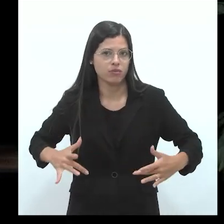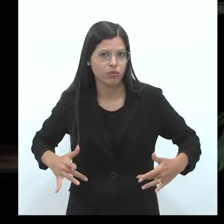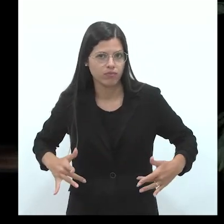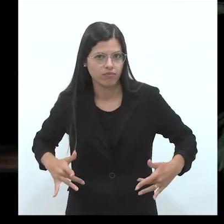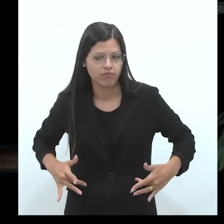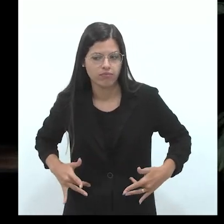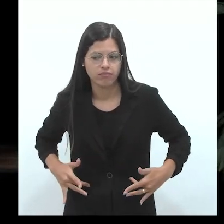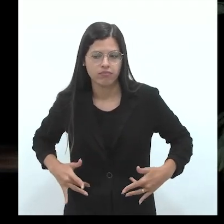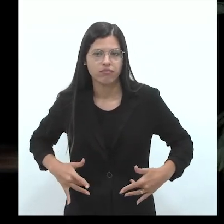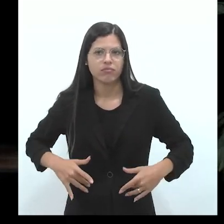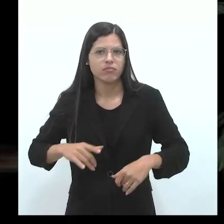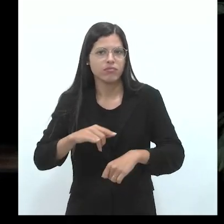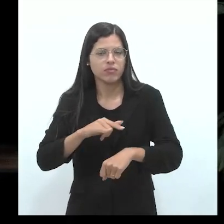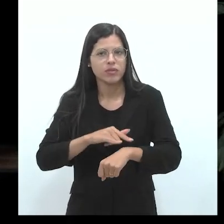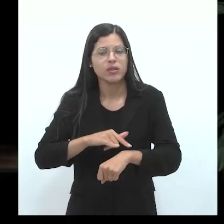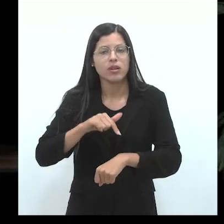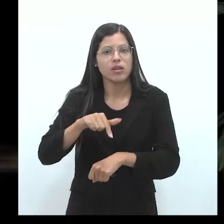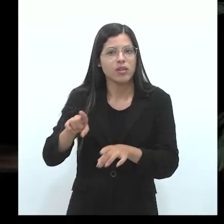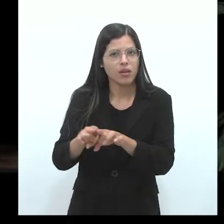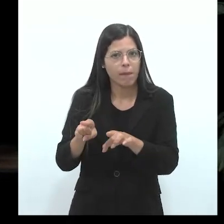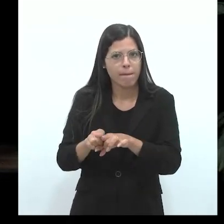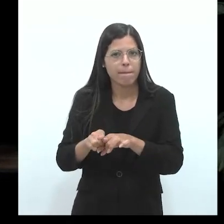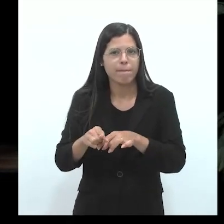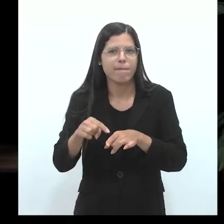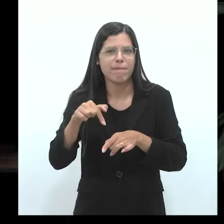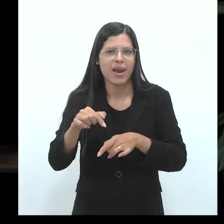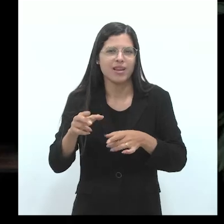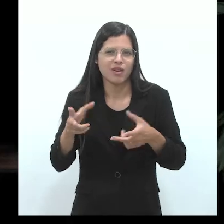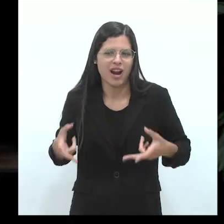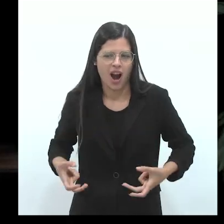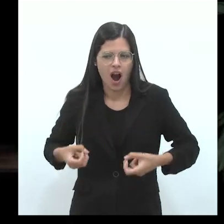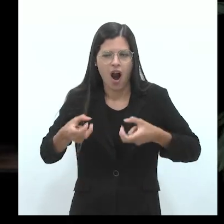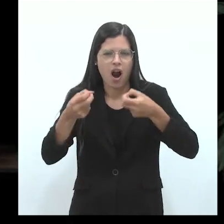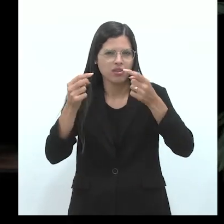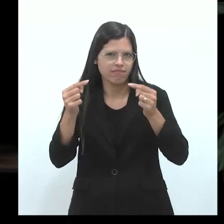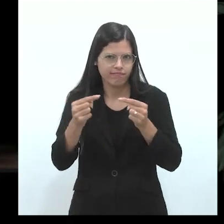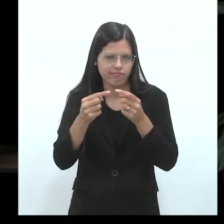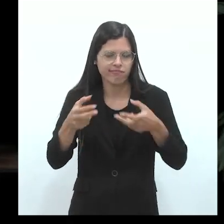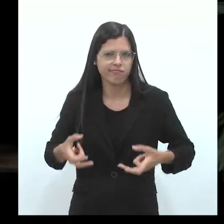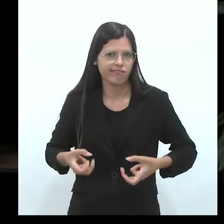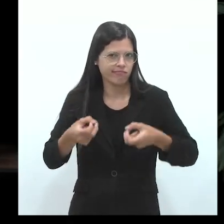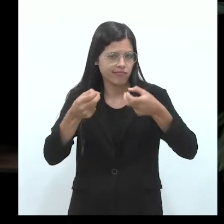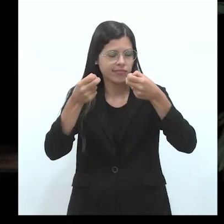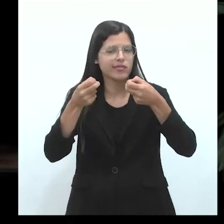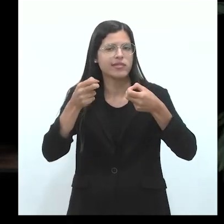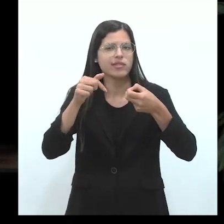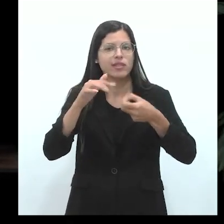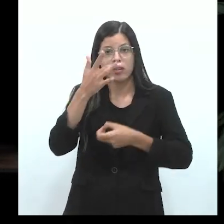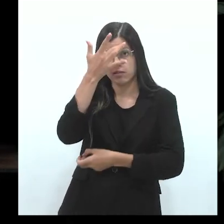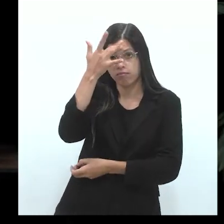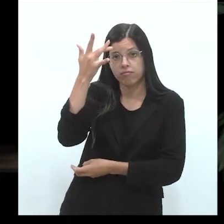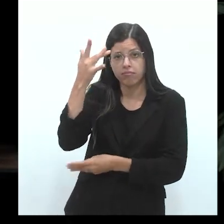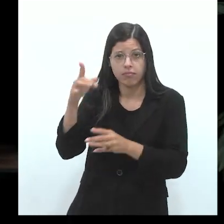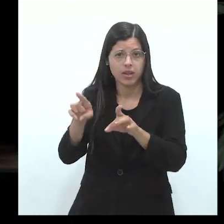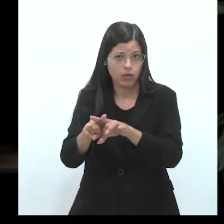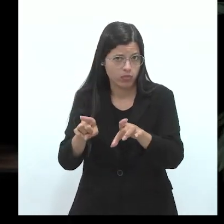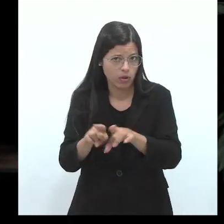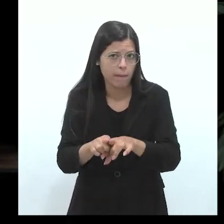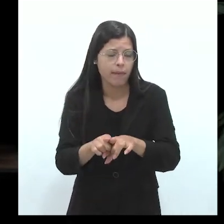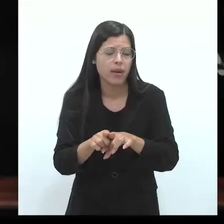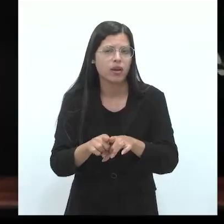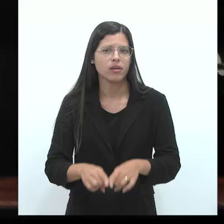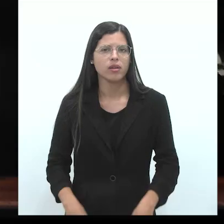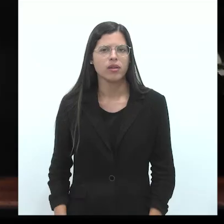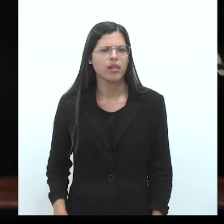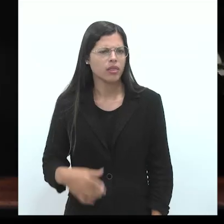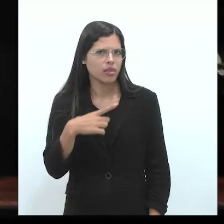geniturinário, neoplasias, doenças mentais também, que são exacerbadas durante esses eventos. E tem